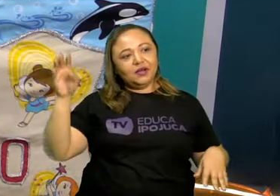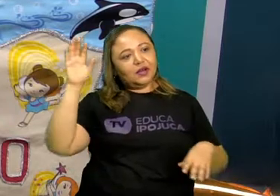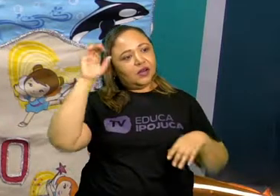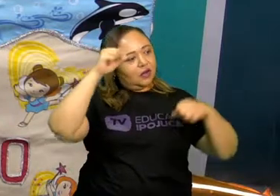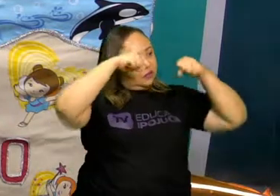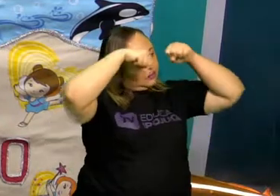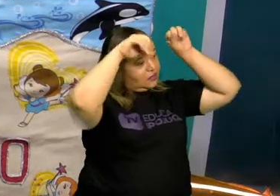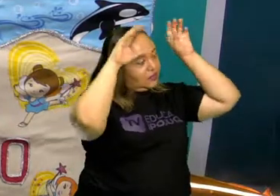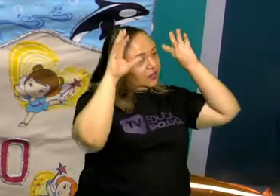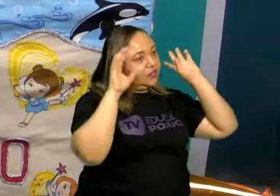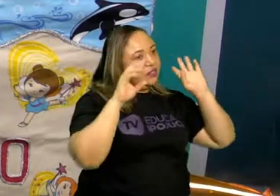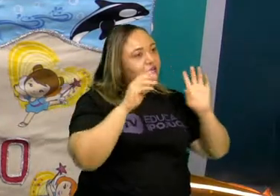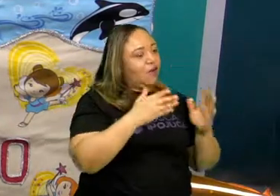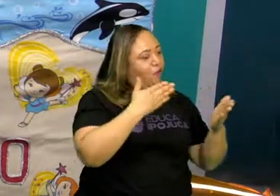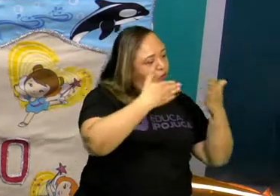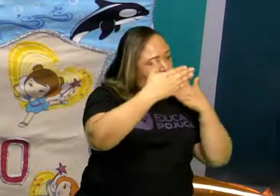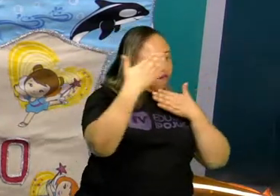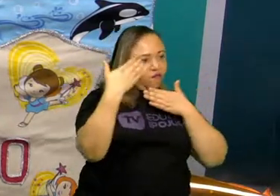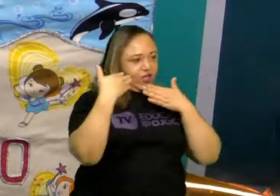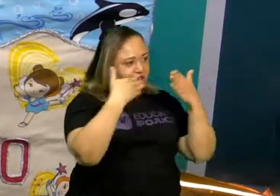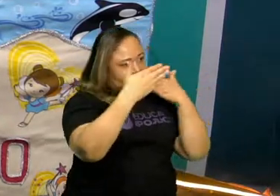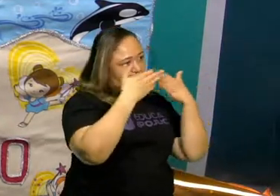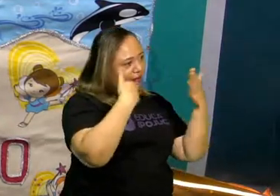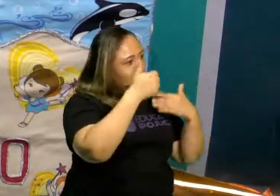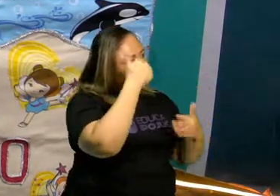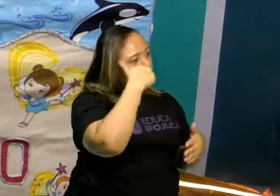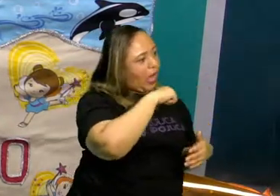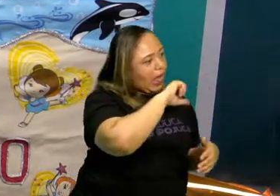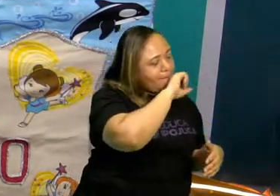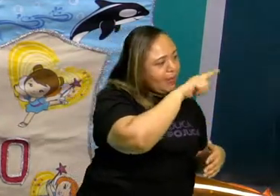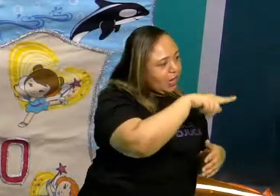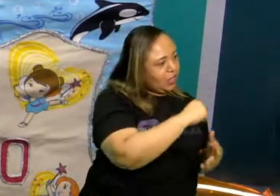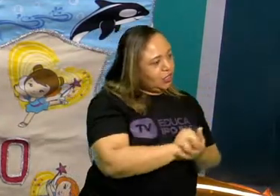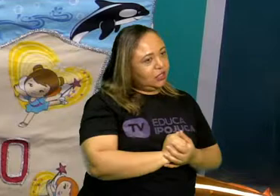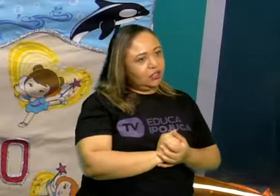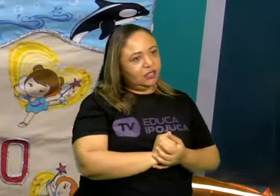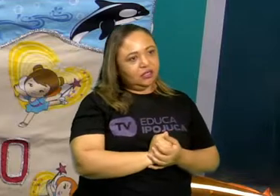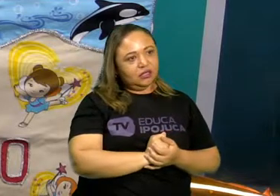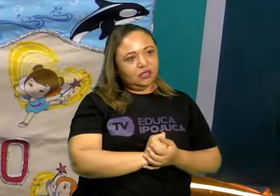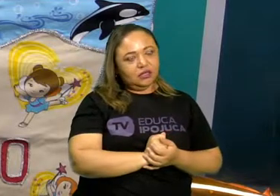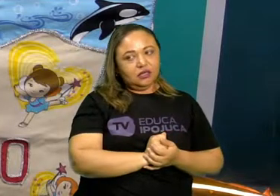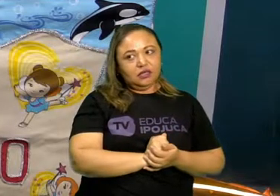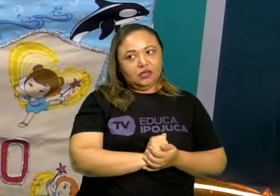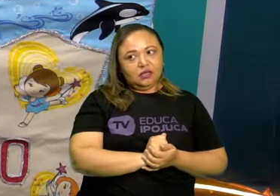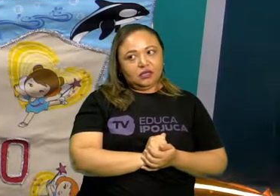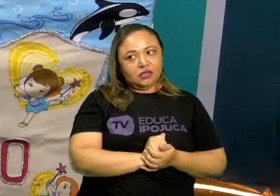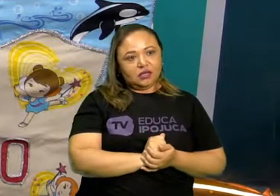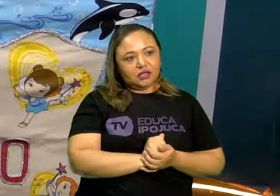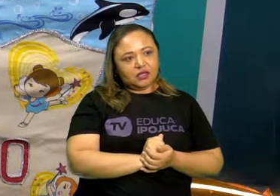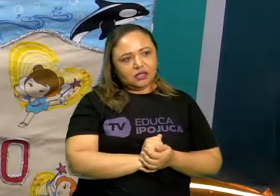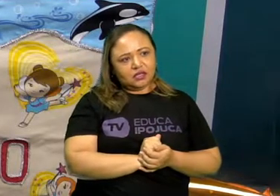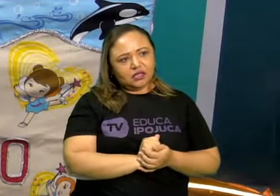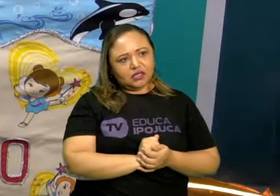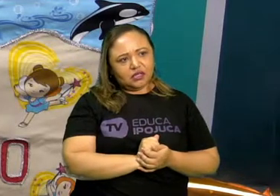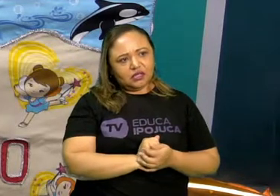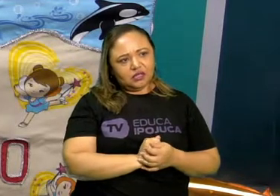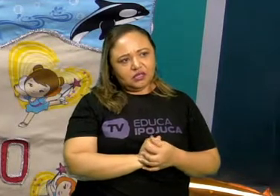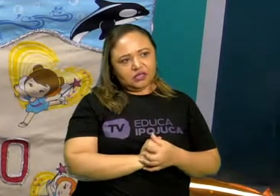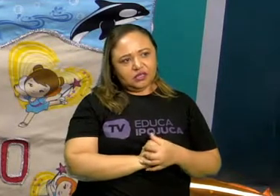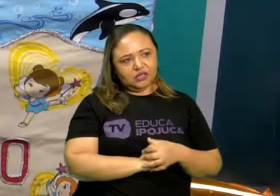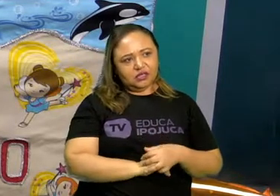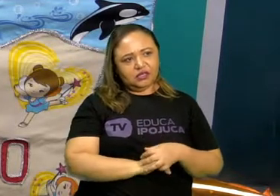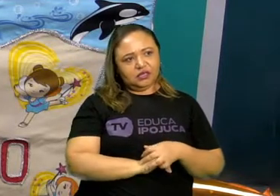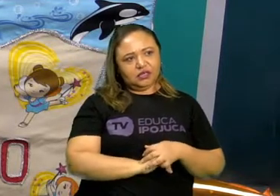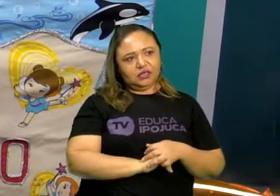Leiturinha, vou ter uma conversinha, leiturinha, com sua mãe, leiturinha. Mas fui... Vamos pra